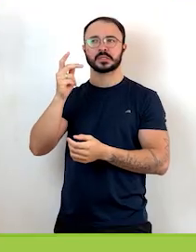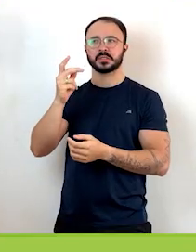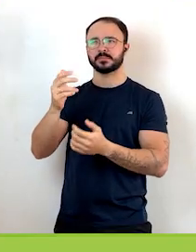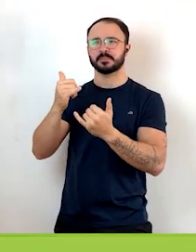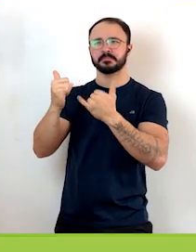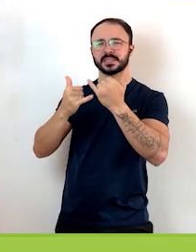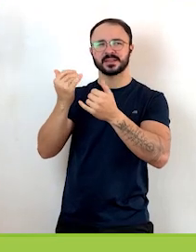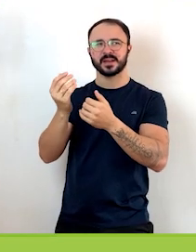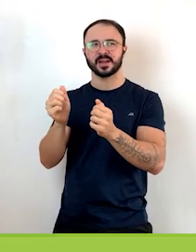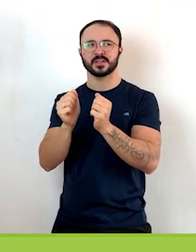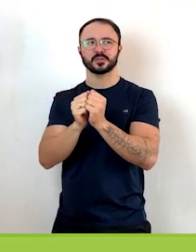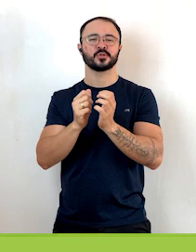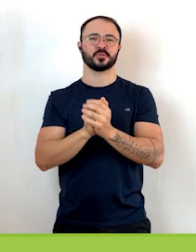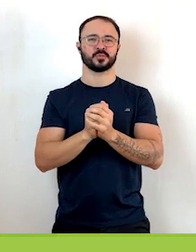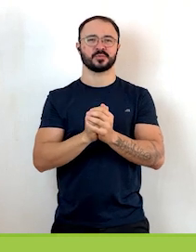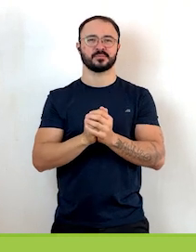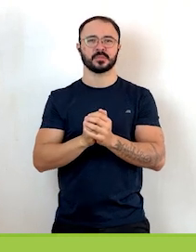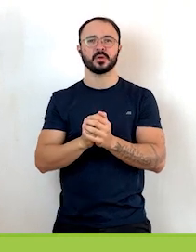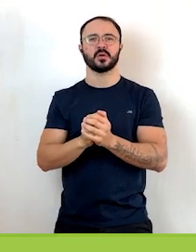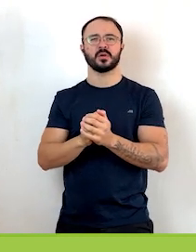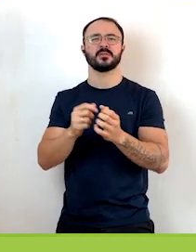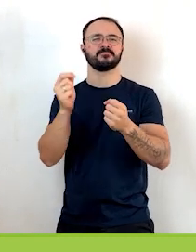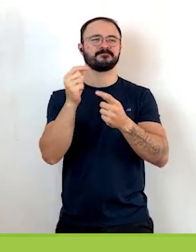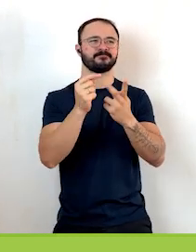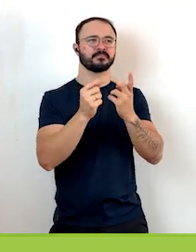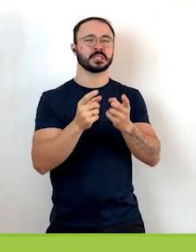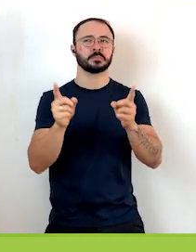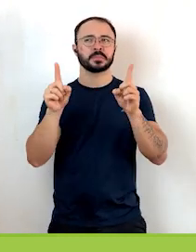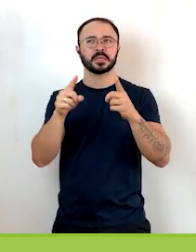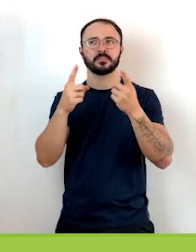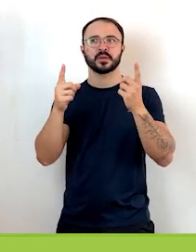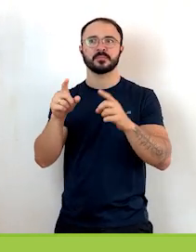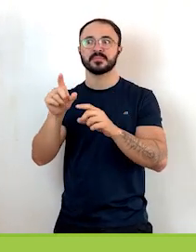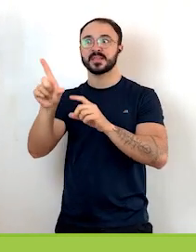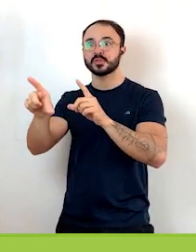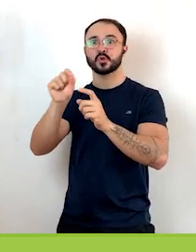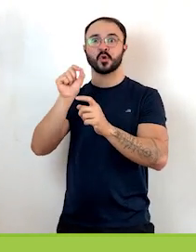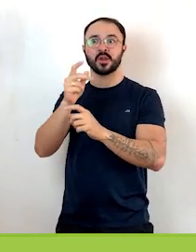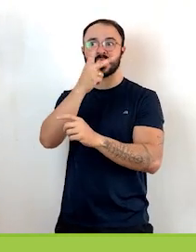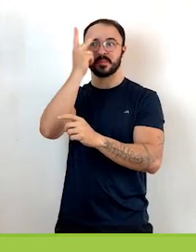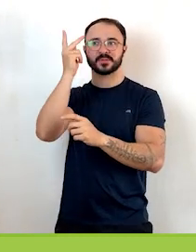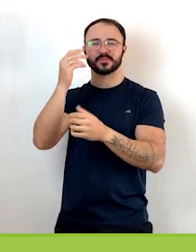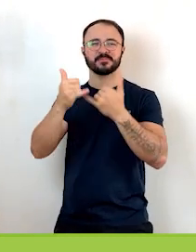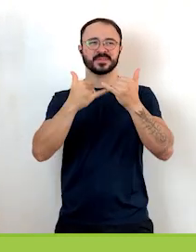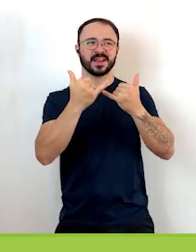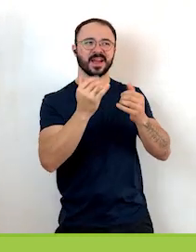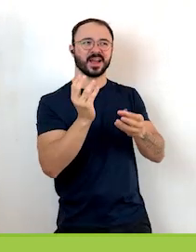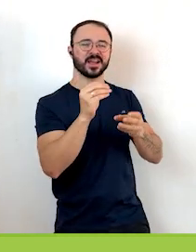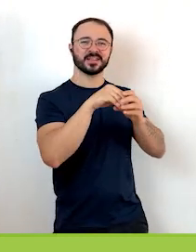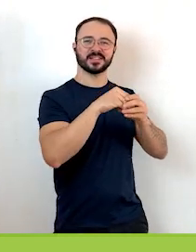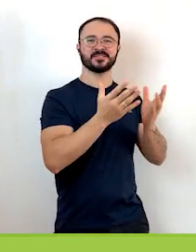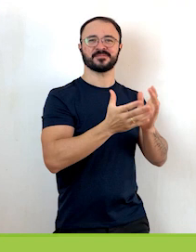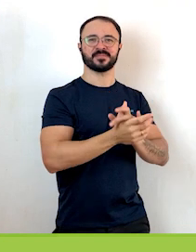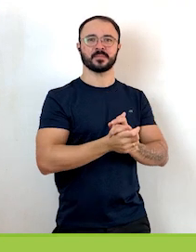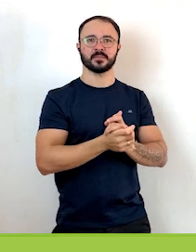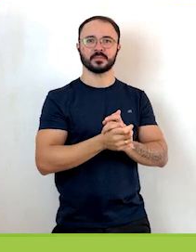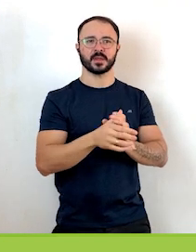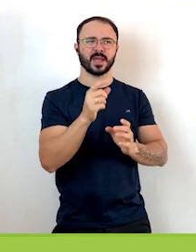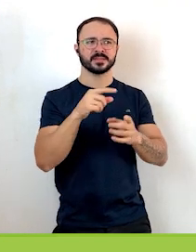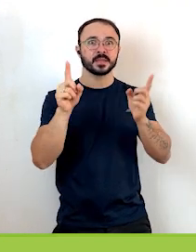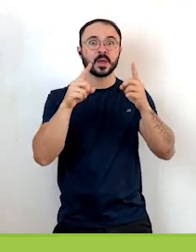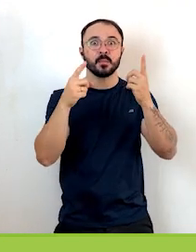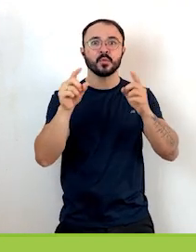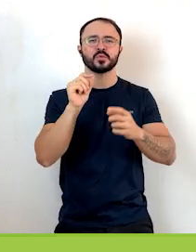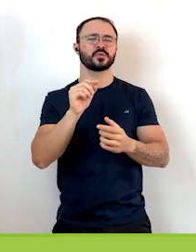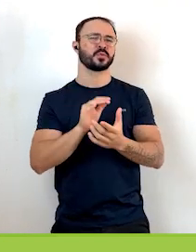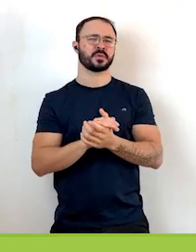Uni Duni Tê salame minguê um sorvete colorê O Escolhido foi você essa cantiga é para